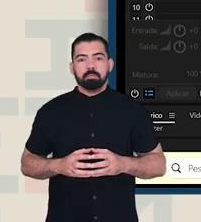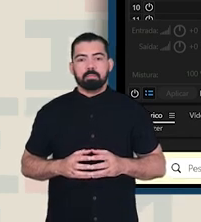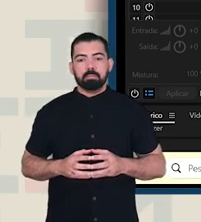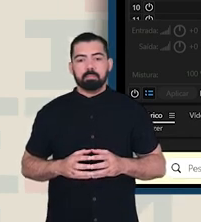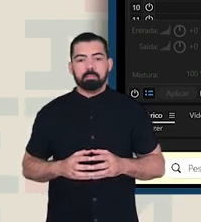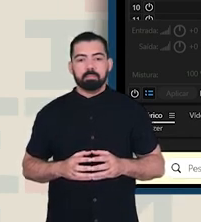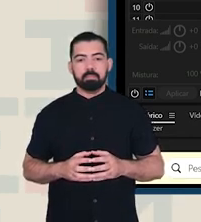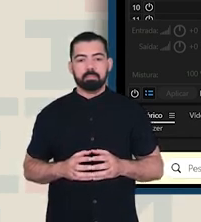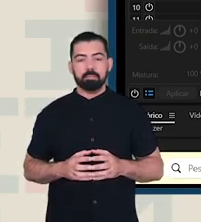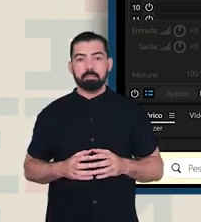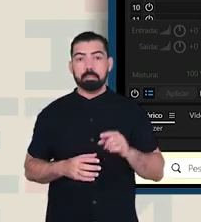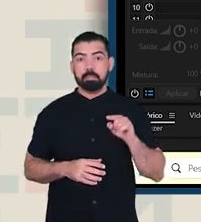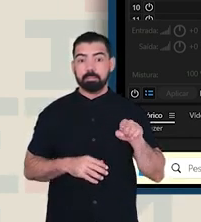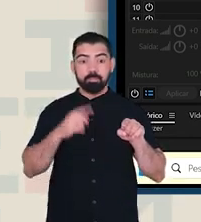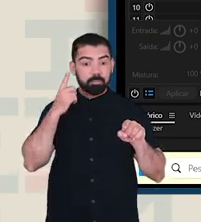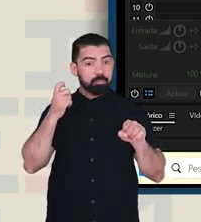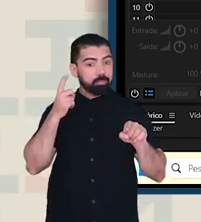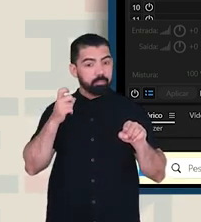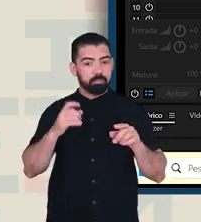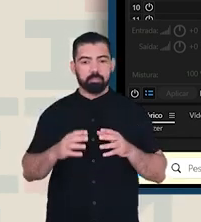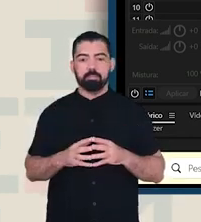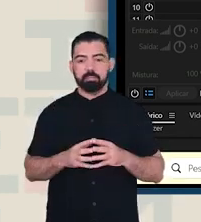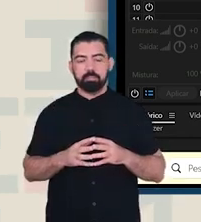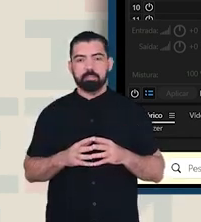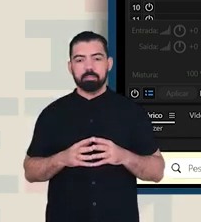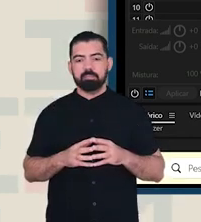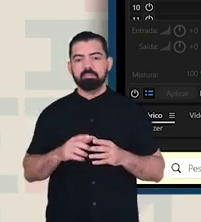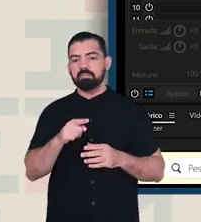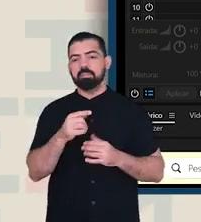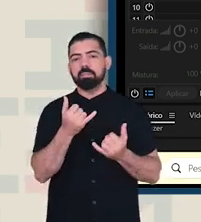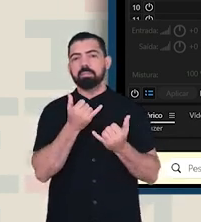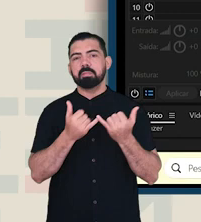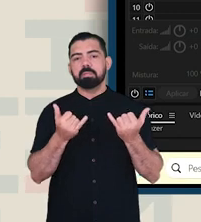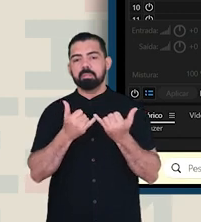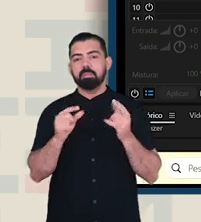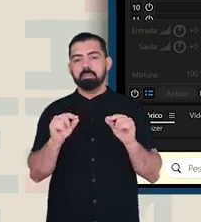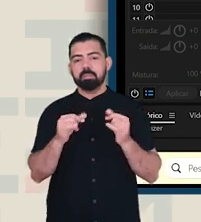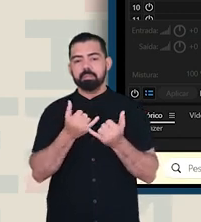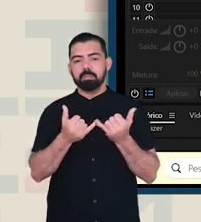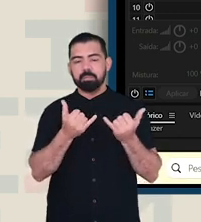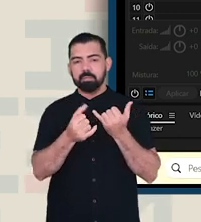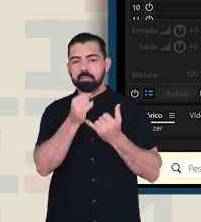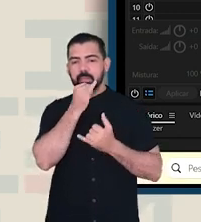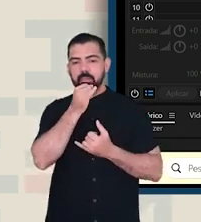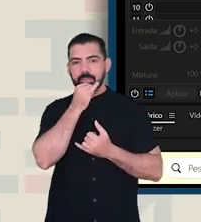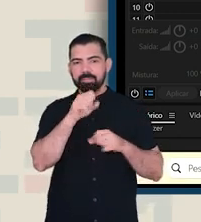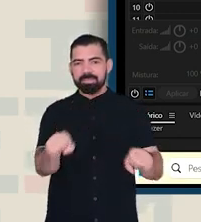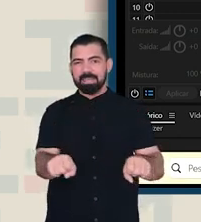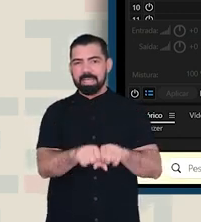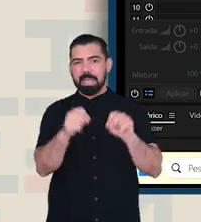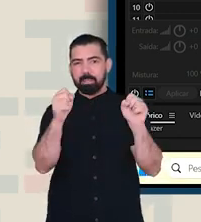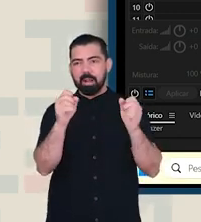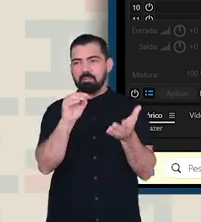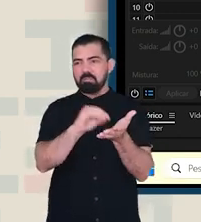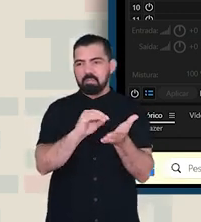Para este som não soar quebrado. O que quer dizer isso?